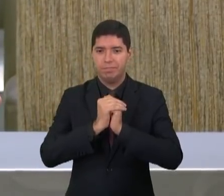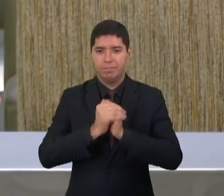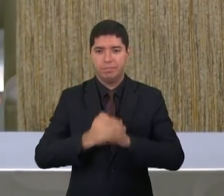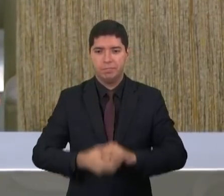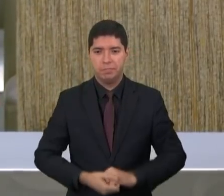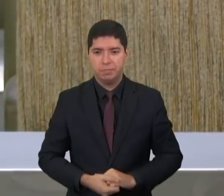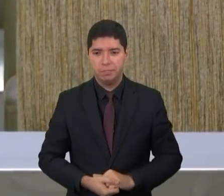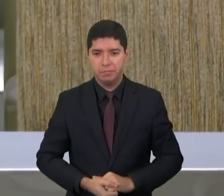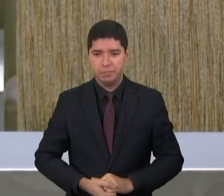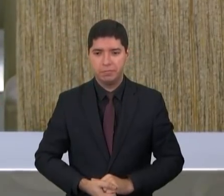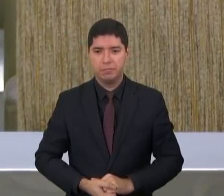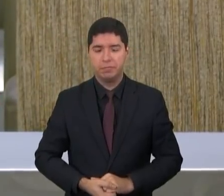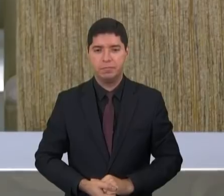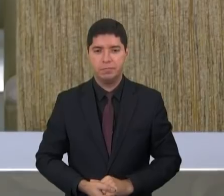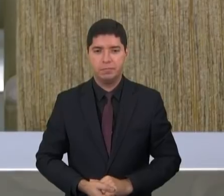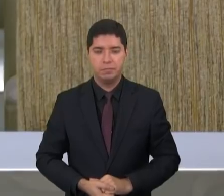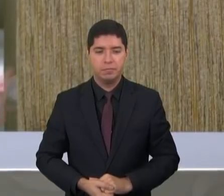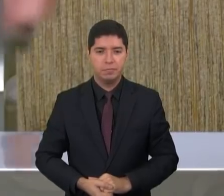Aleluia.